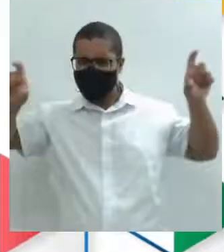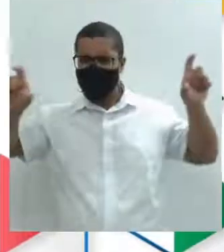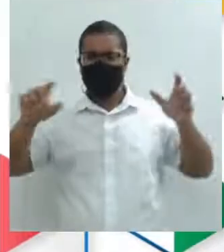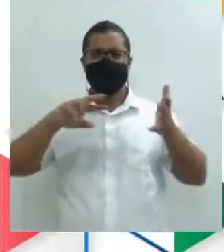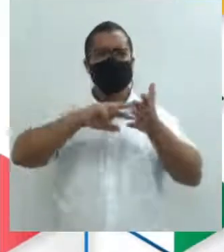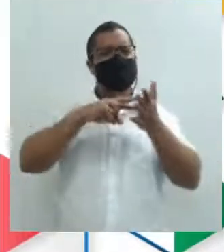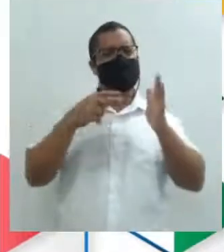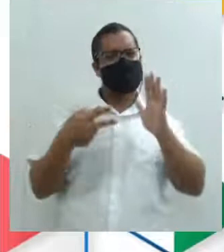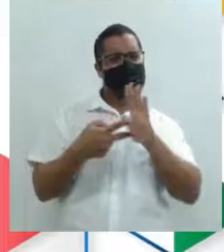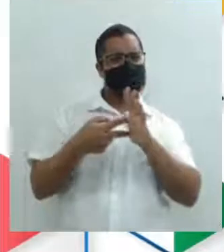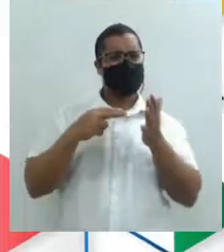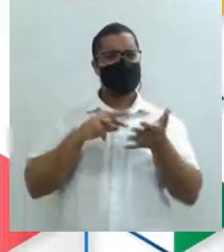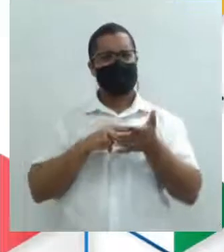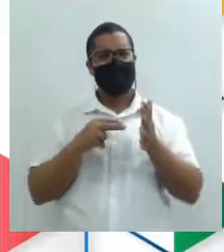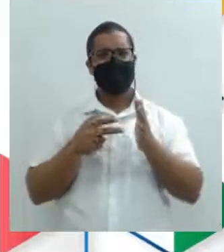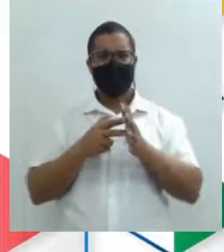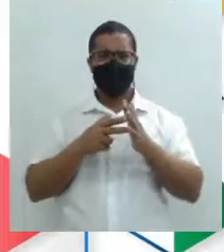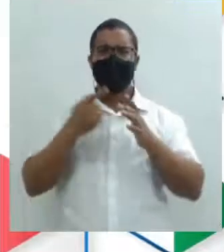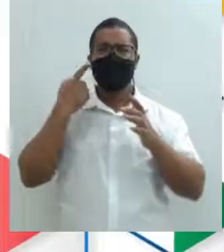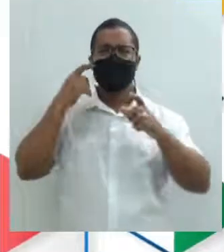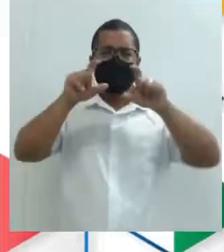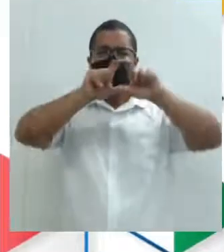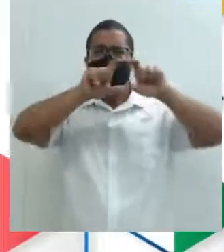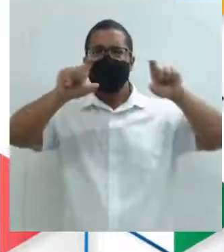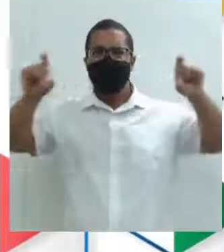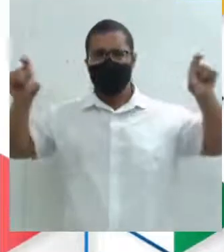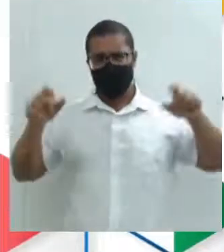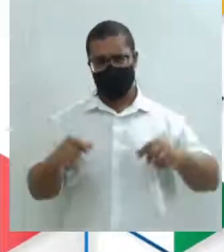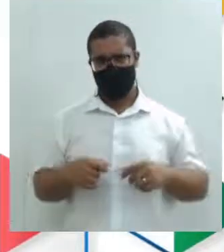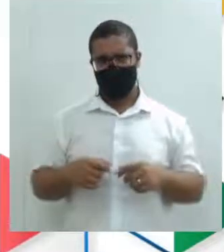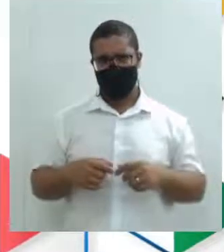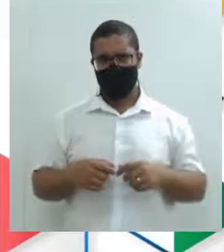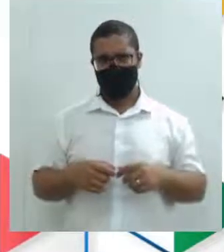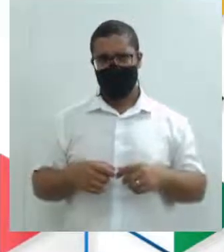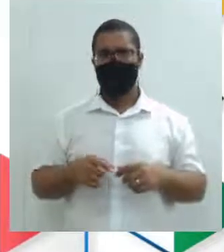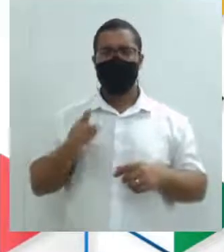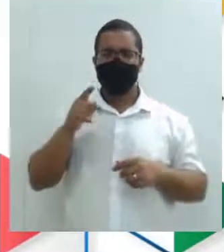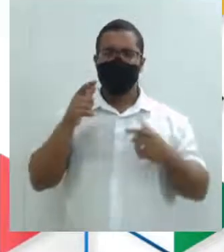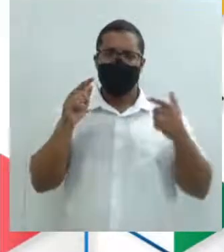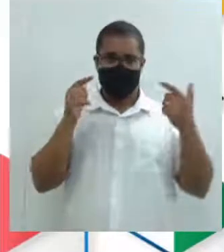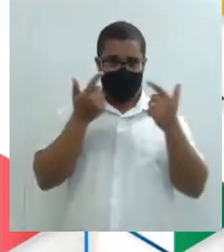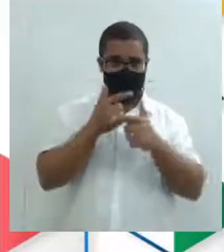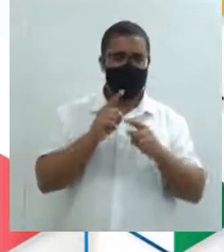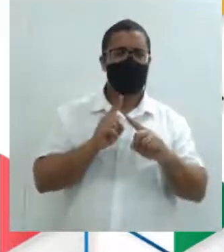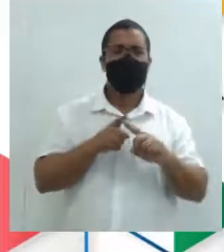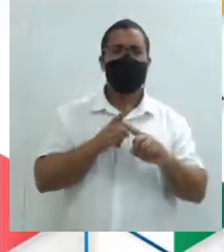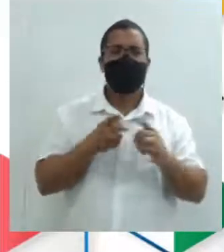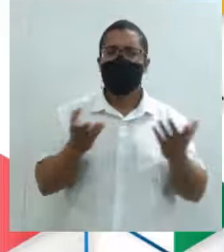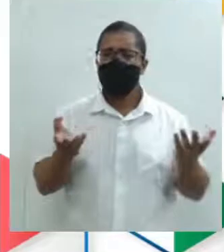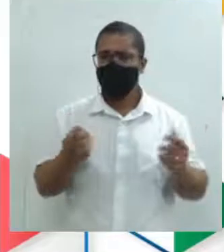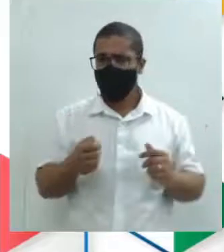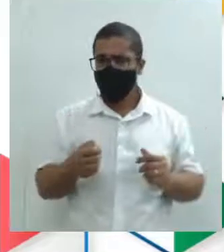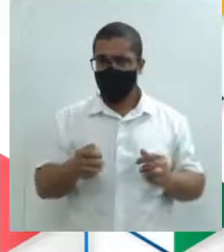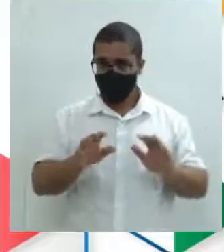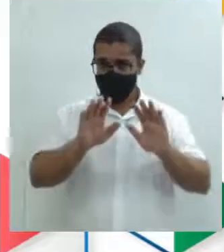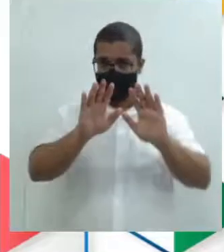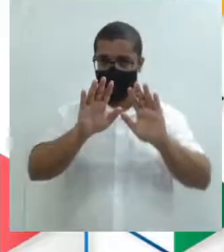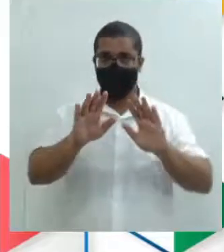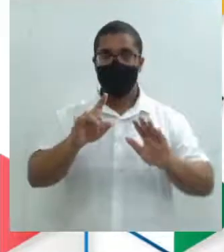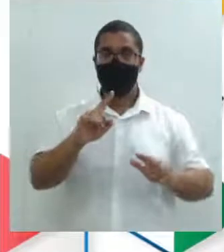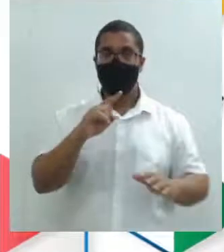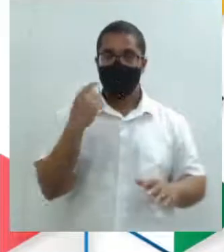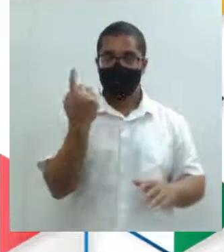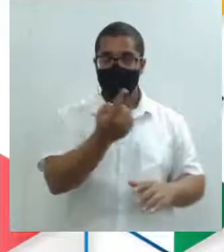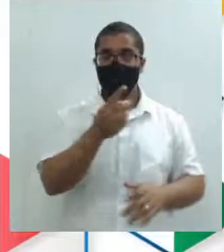sentido dela, o sentido global desta tirinha. Ela é engraçada pelo fato de nós